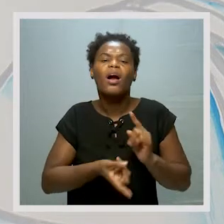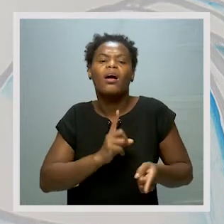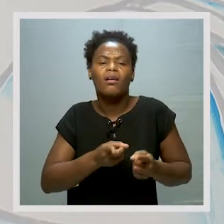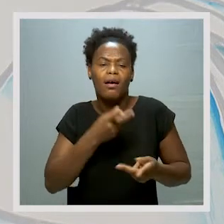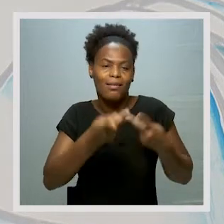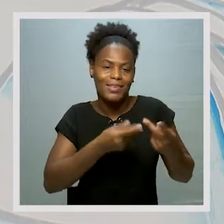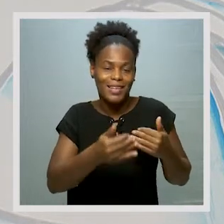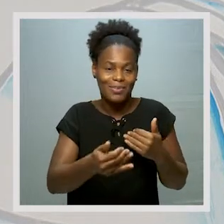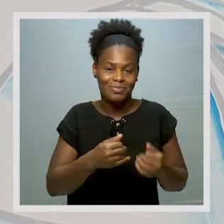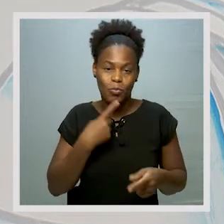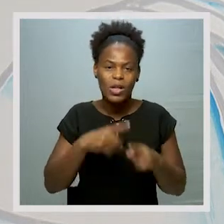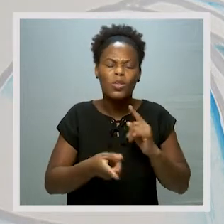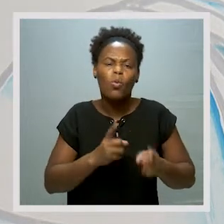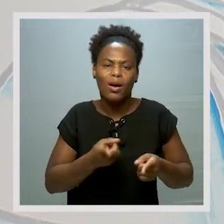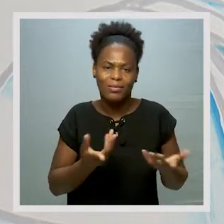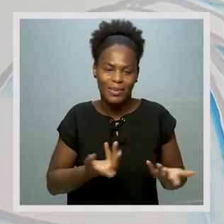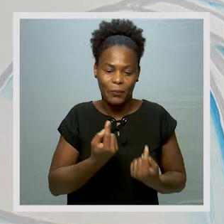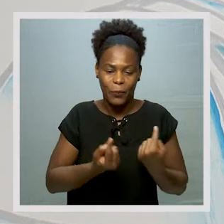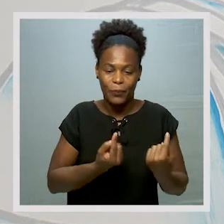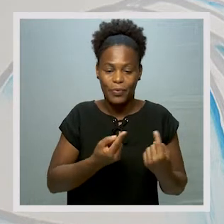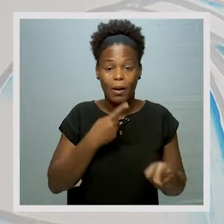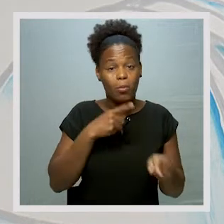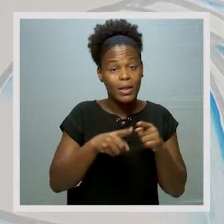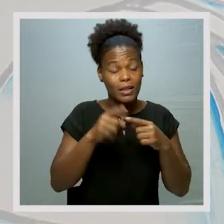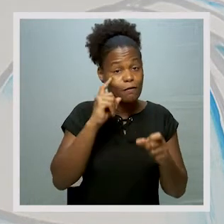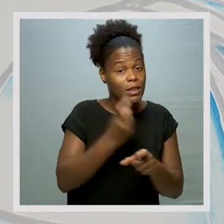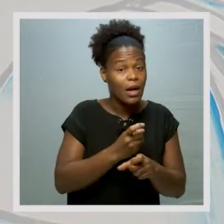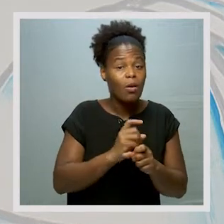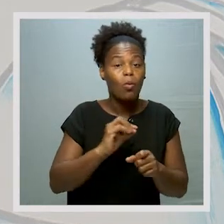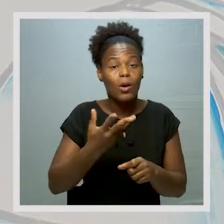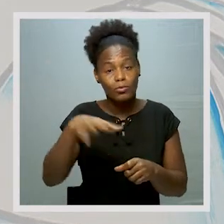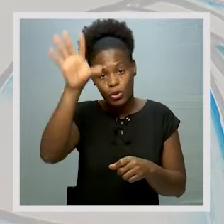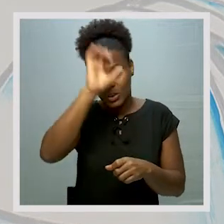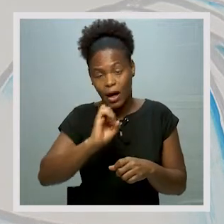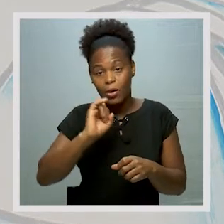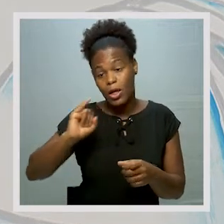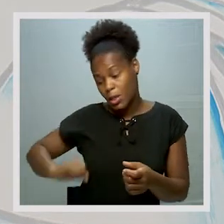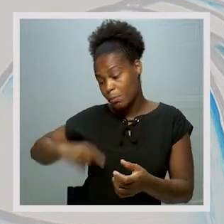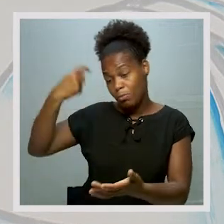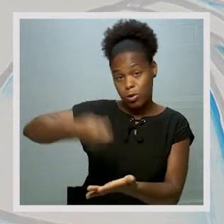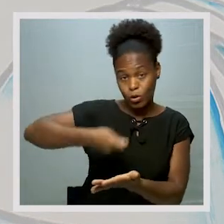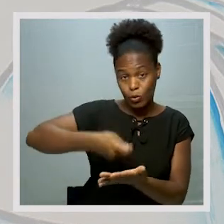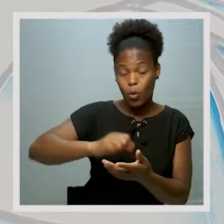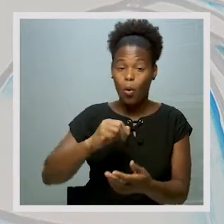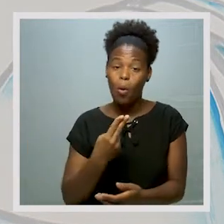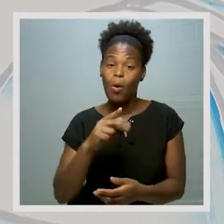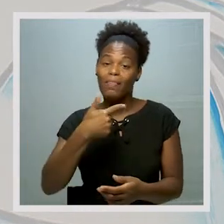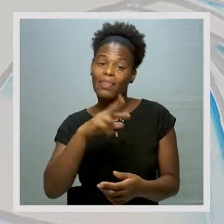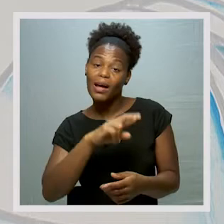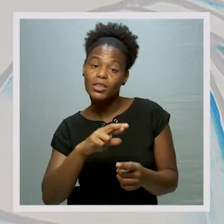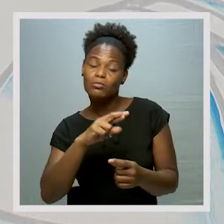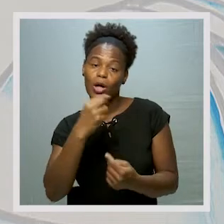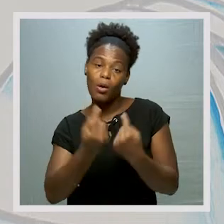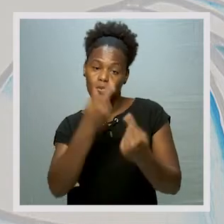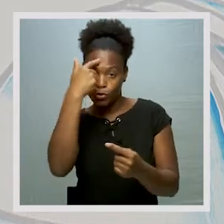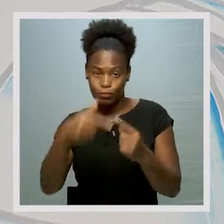uma dessas políticas. Na política fiscal, é quando o Estado utiliza o imposto ou as taxas para